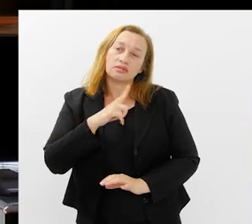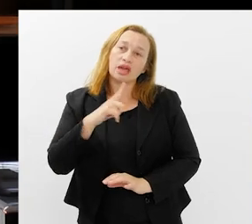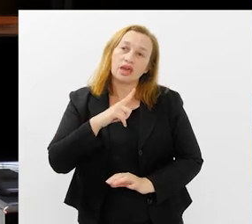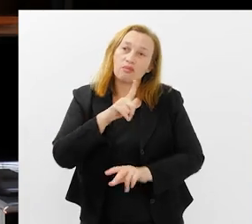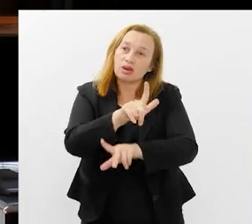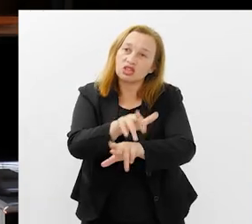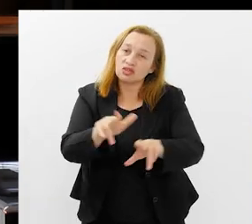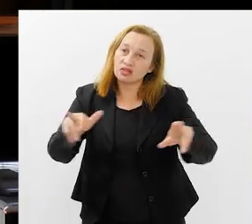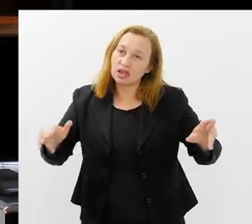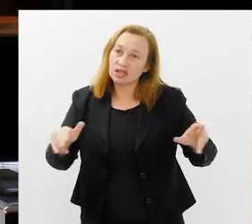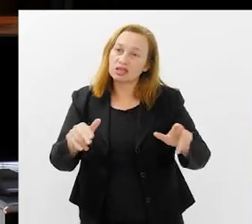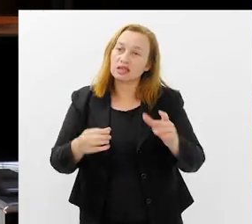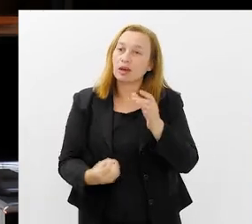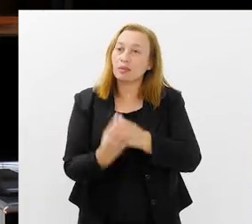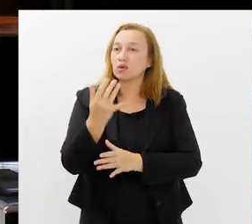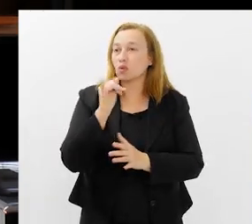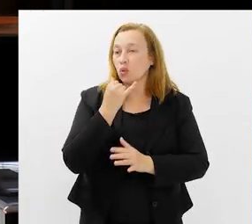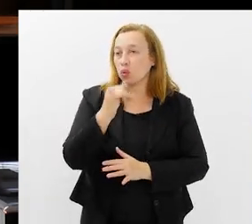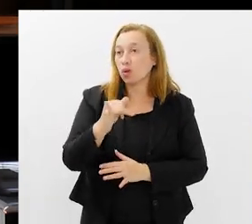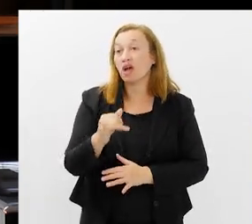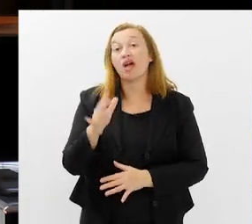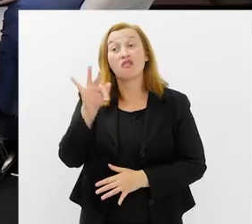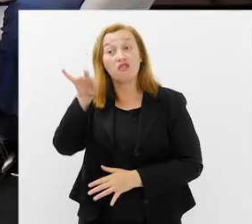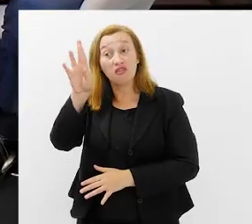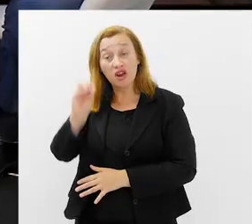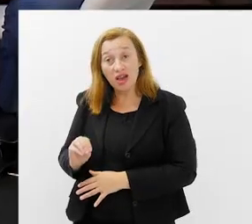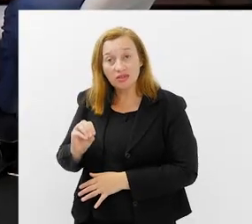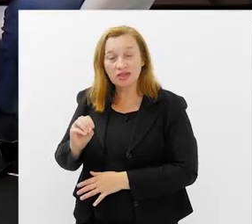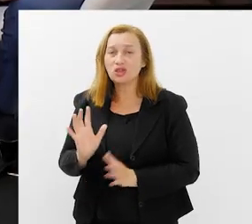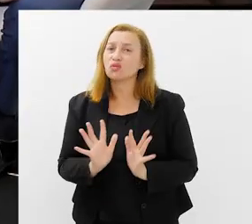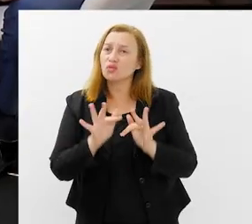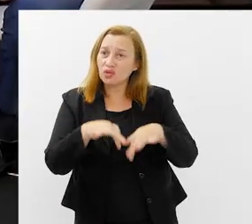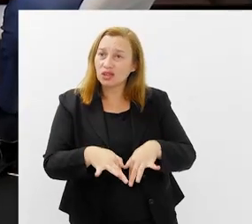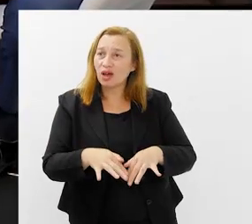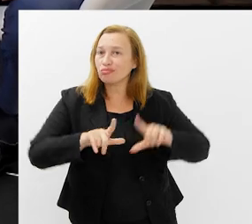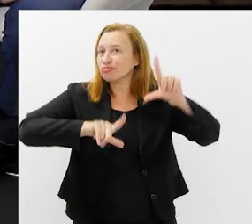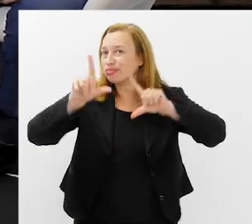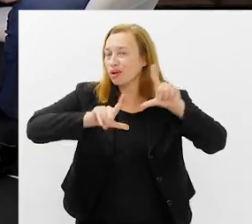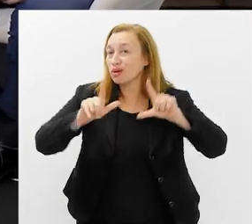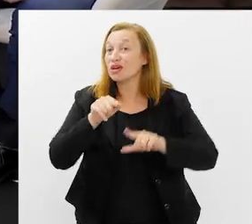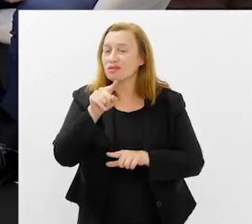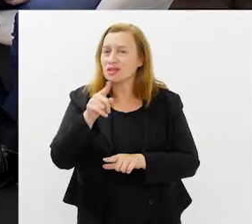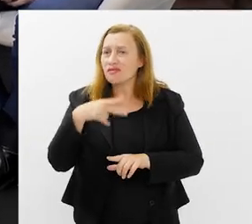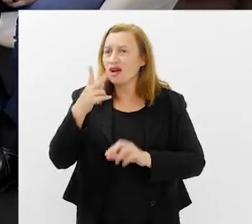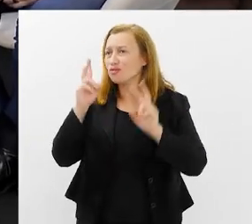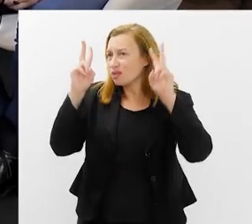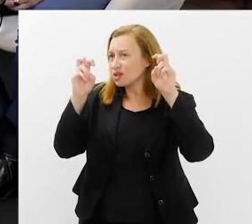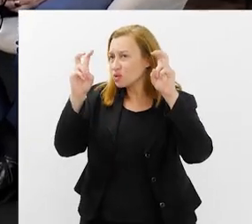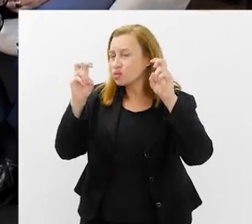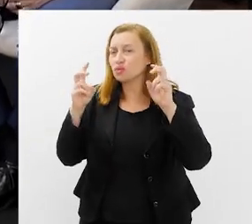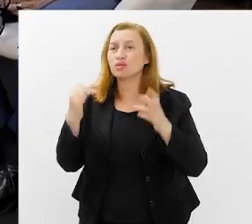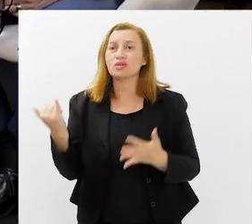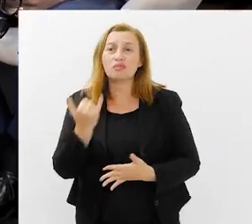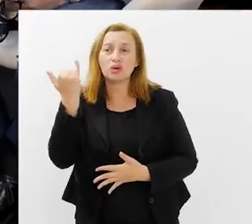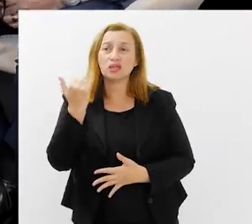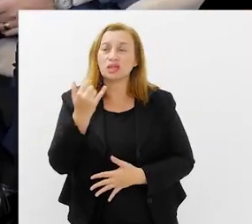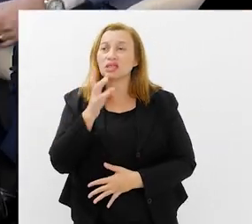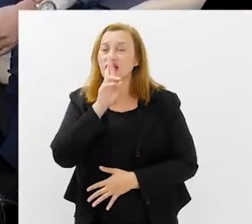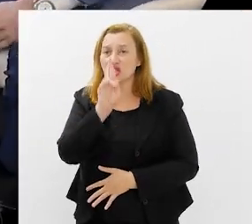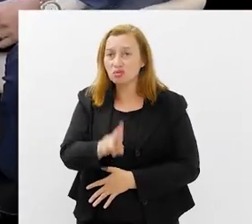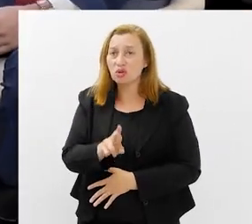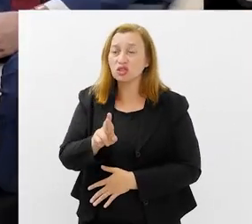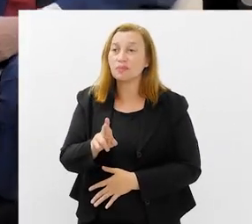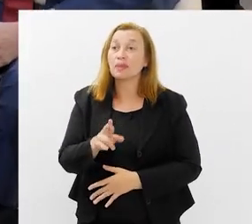cardápio variado no uso da produção energética. Olha, Flávio, a gente vai chegando aqui no final do nosso programa e você traz uma questão de fundo